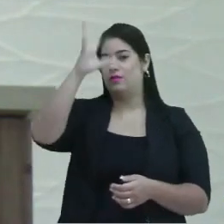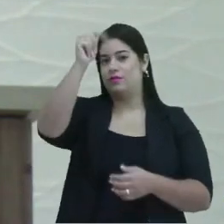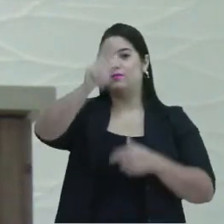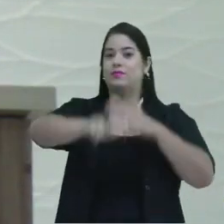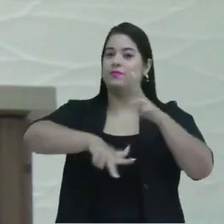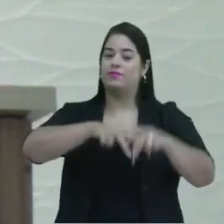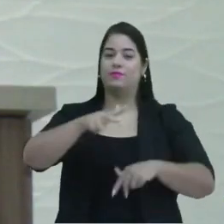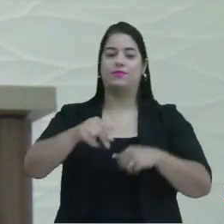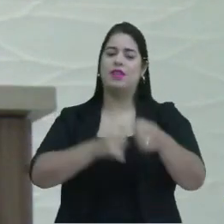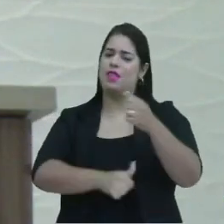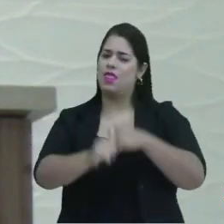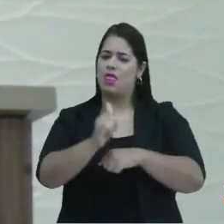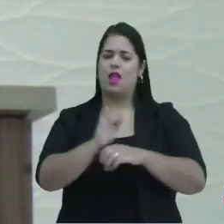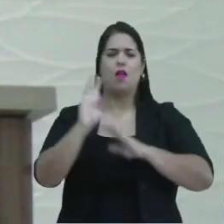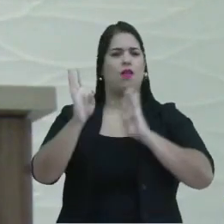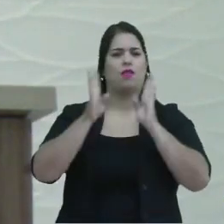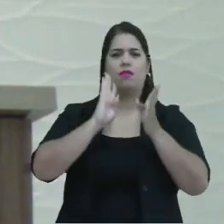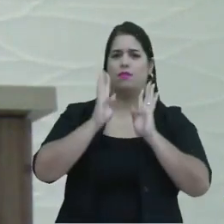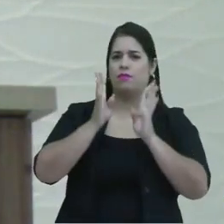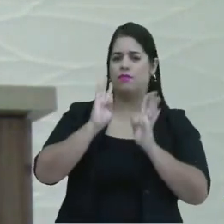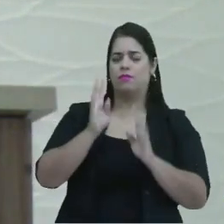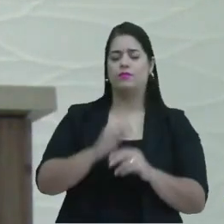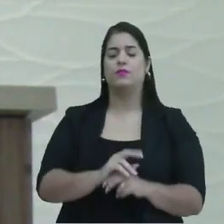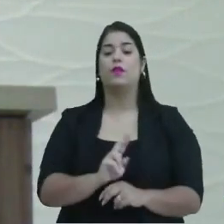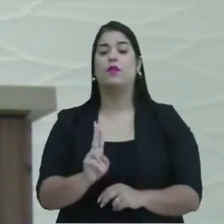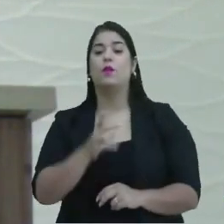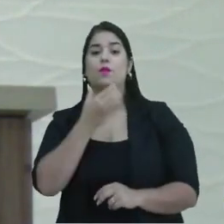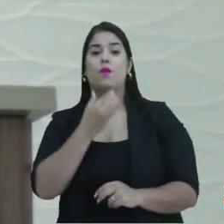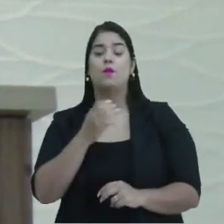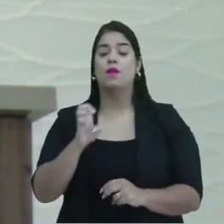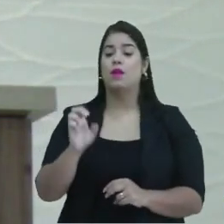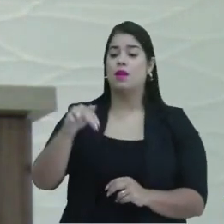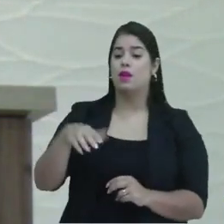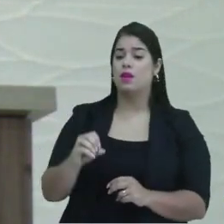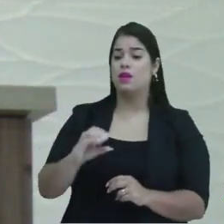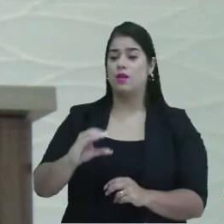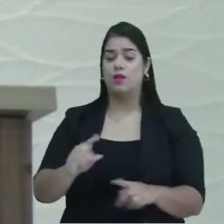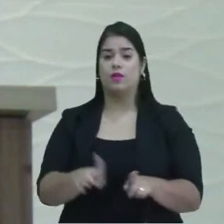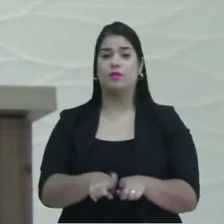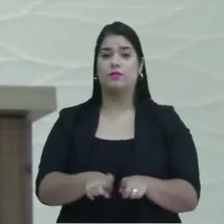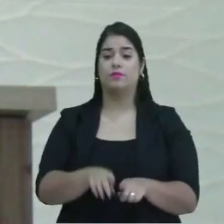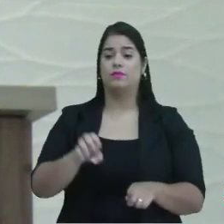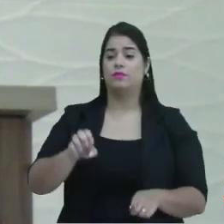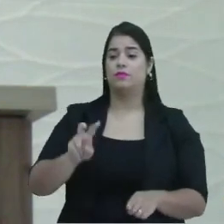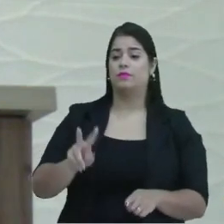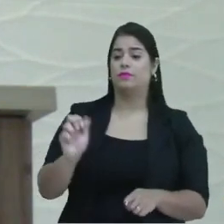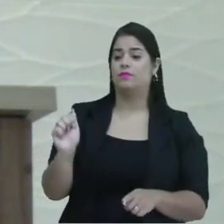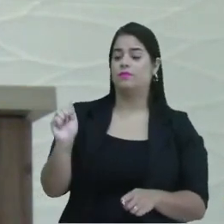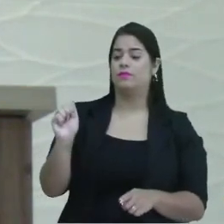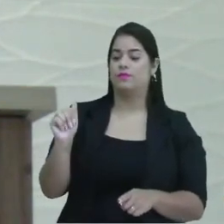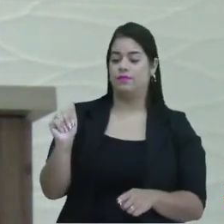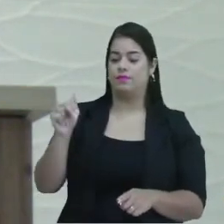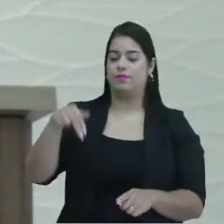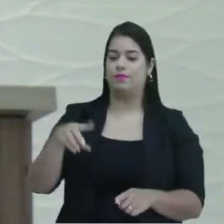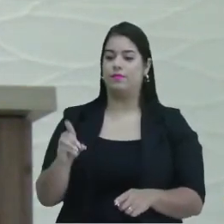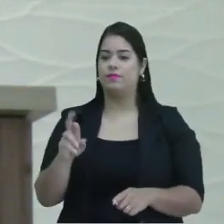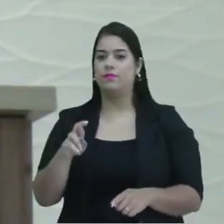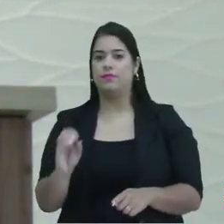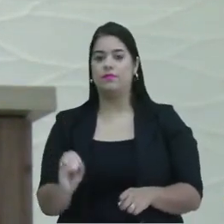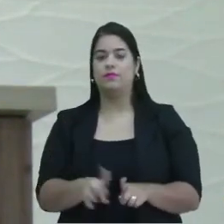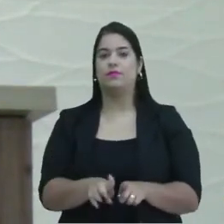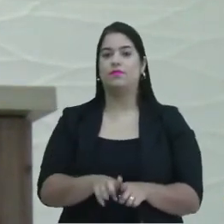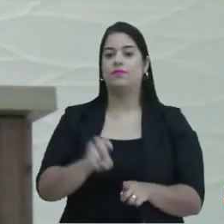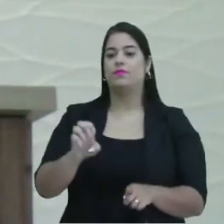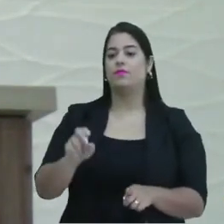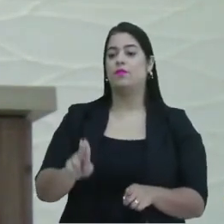internet, Facebook, o senhor Enoque lá do CCI, Evandro do Sítio Baixa, Eunice de Queimada Grande,